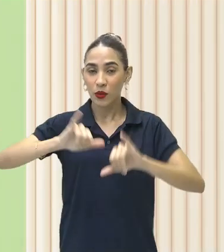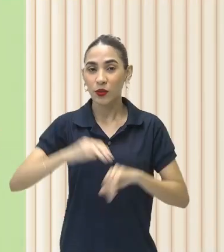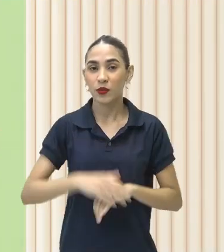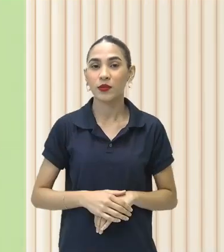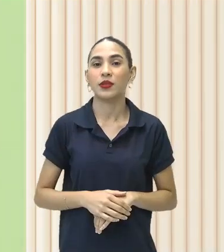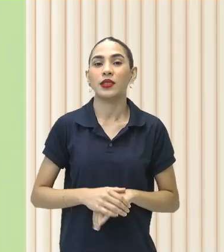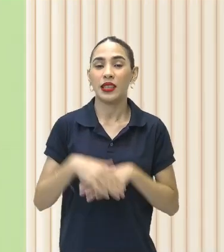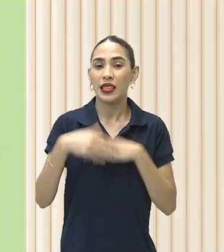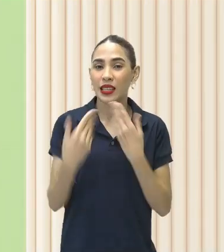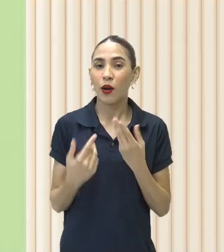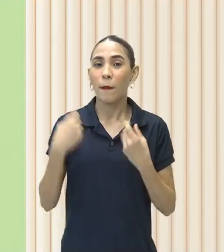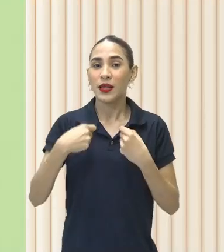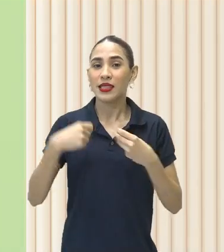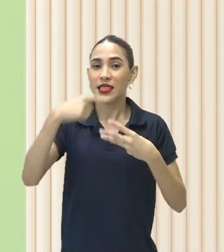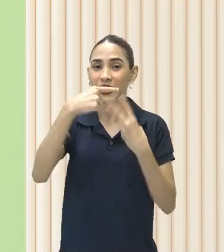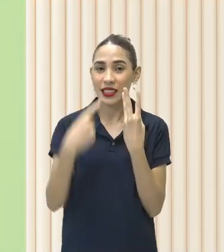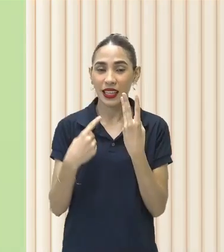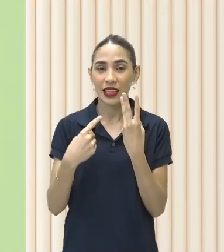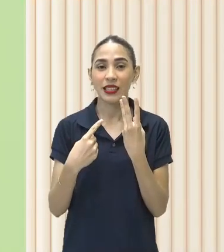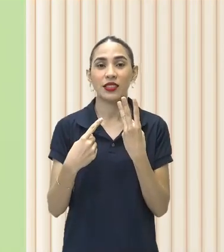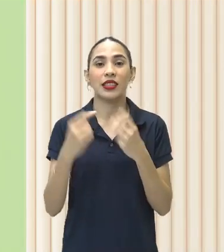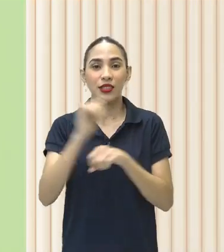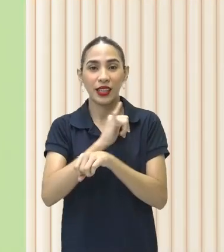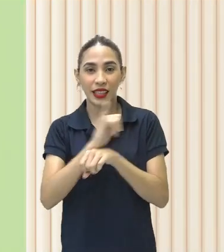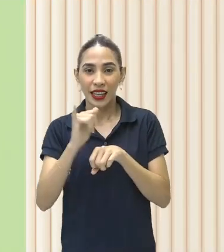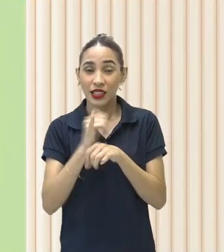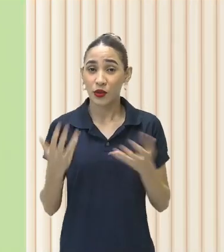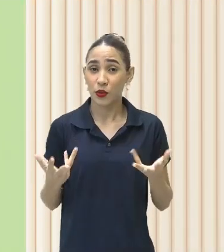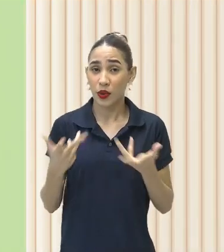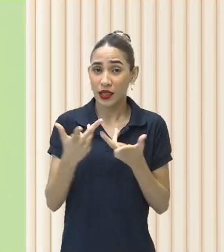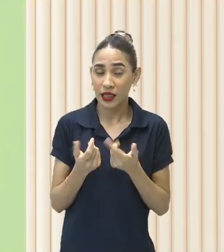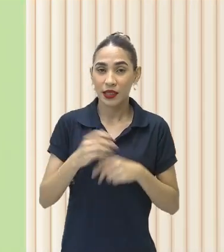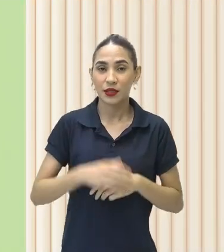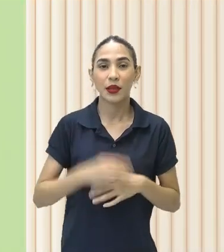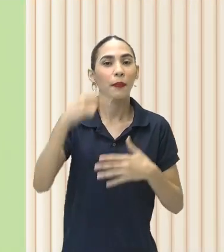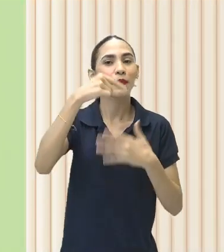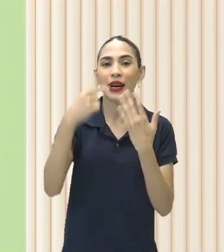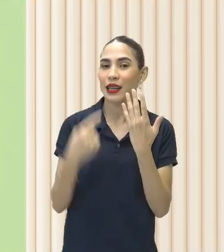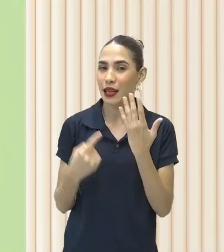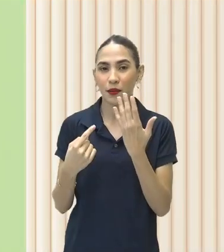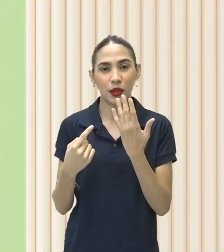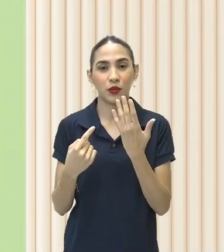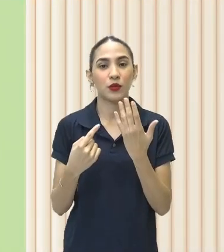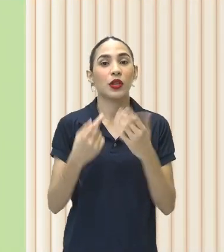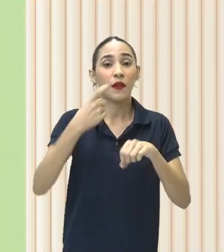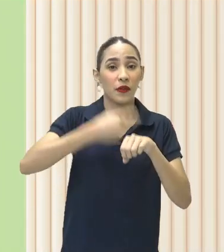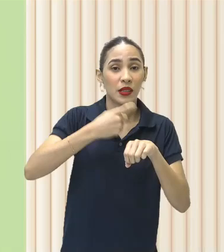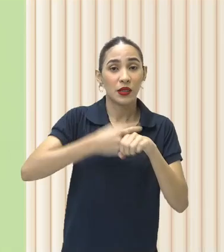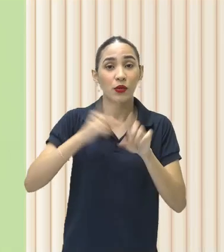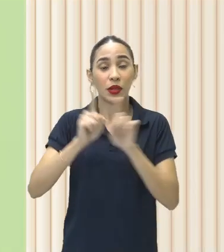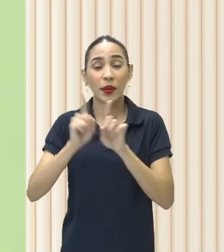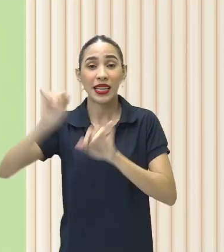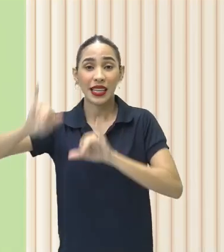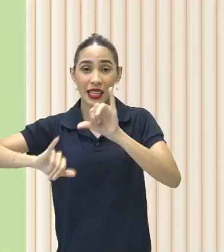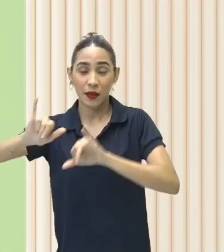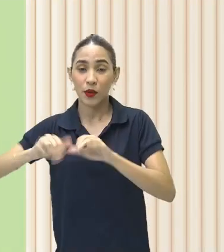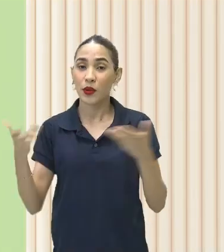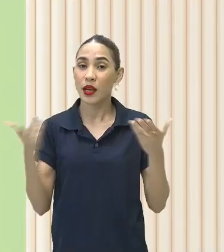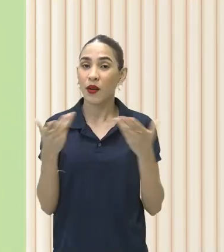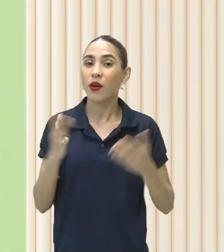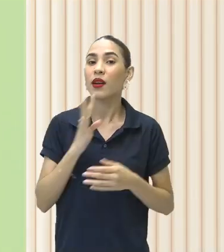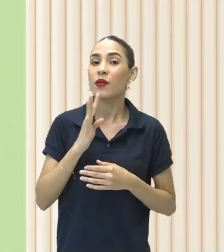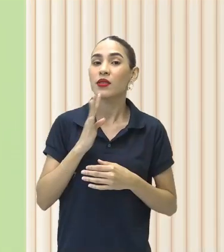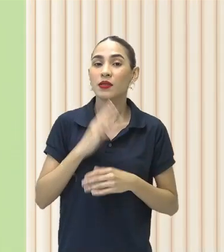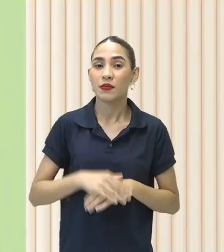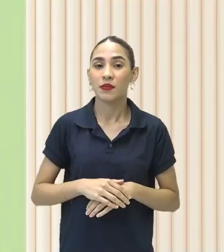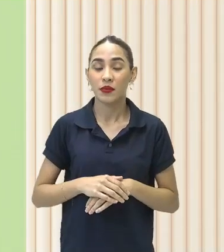ela precisa de 3 parâmetros de qualidade. Parâmetros físicos e os parâmetros químicos. E agora nós vamos conhecer